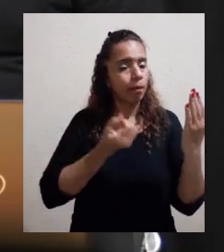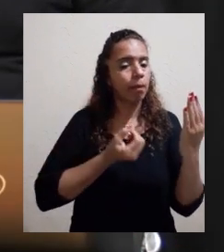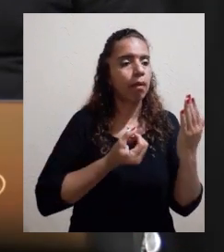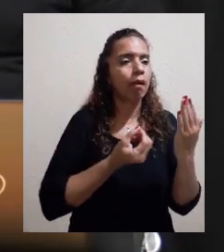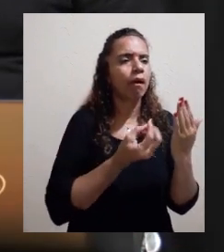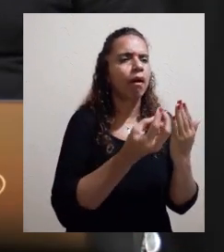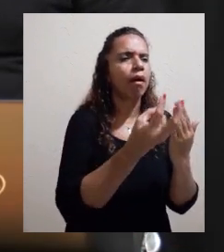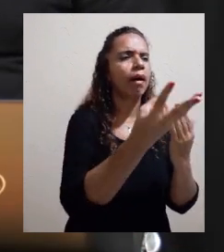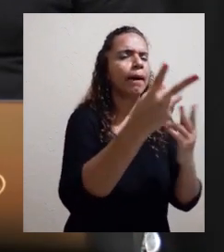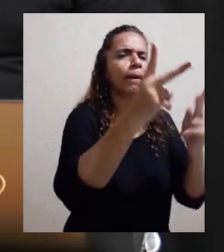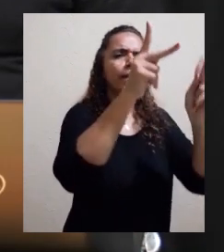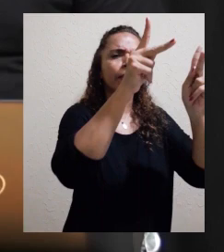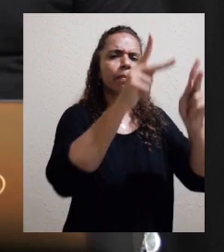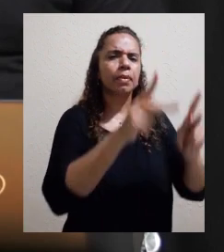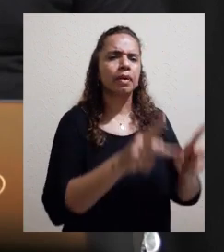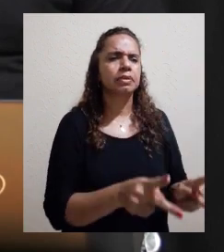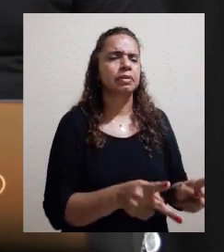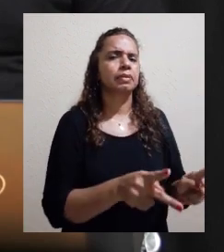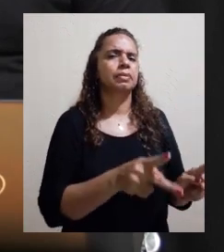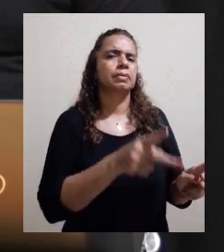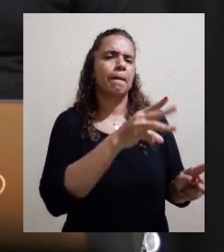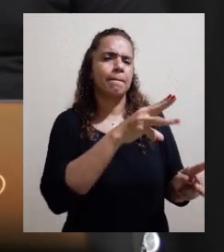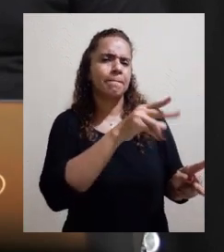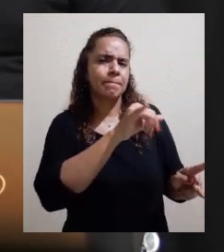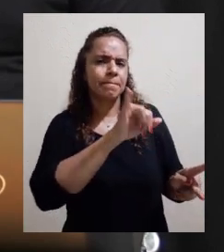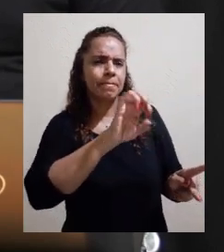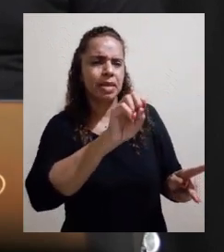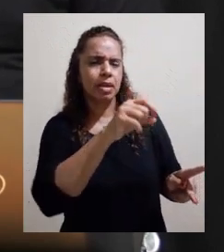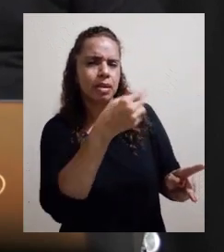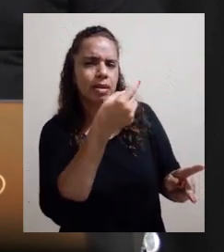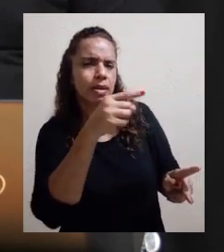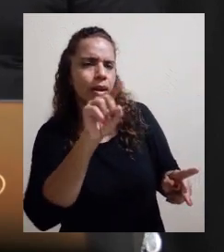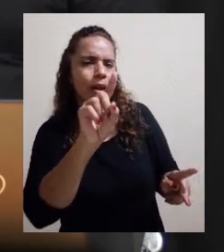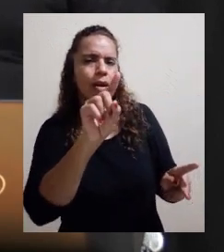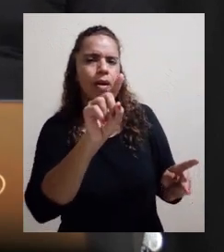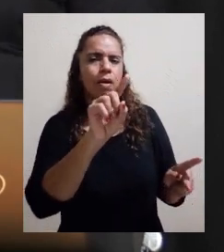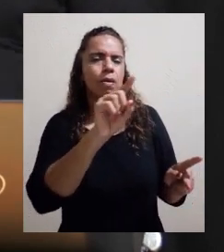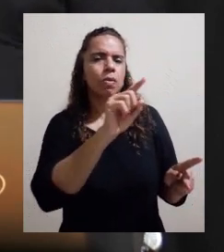de letalidade em cima de uma população que tenha, sei lá,